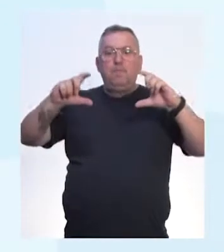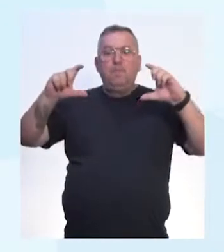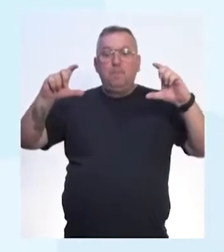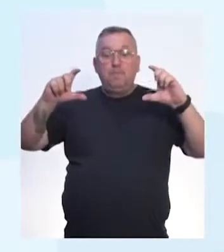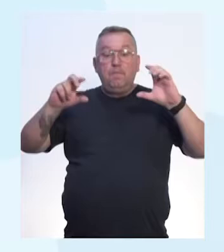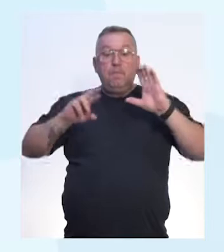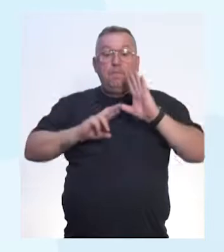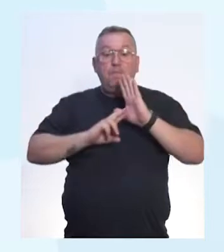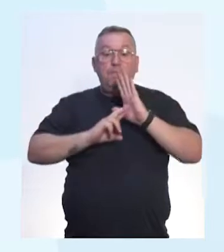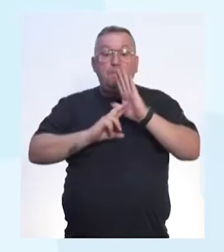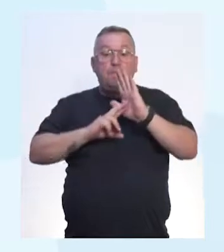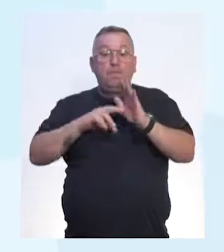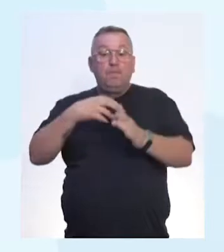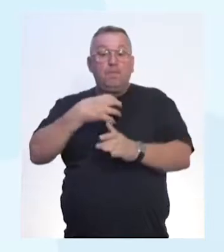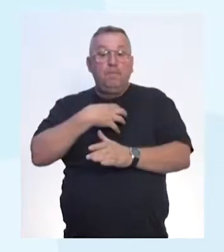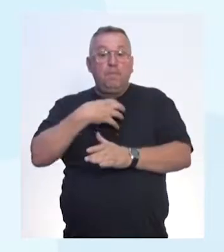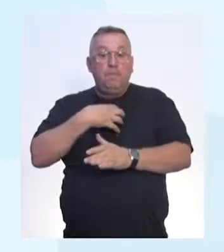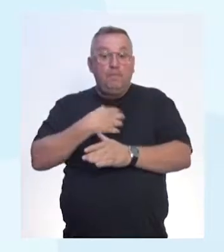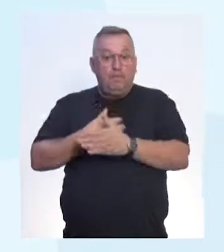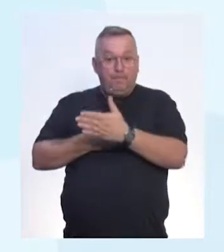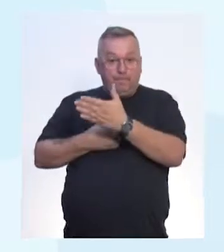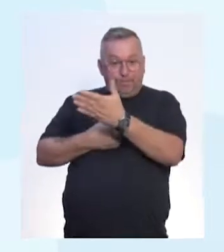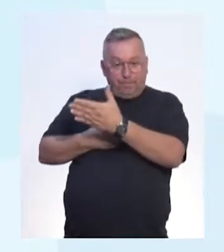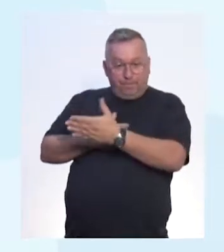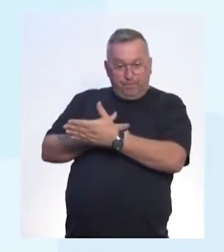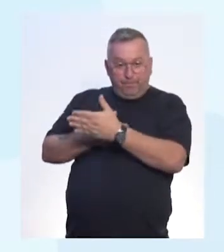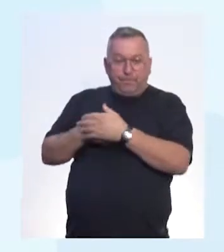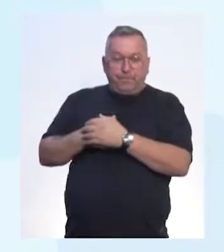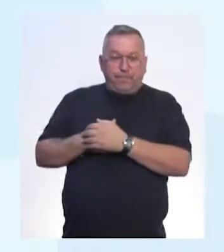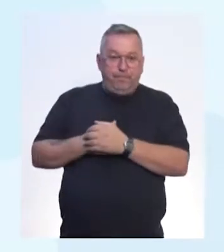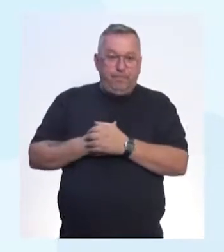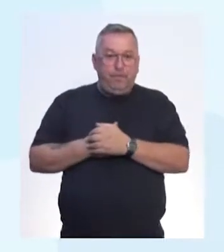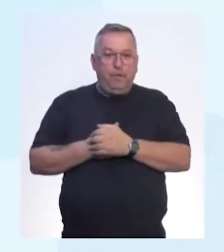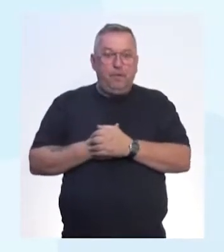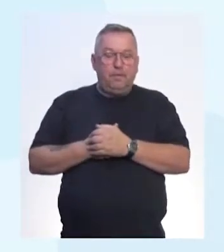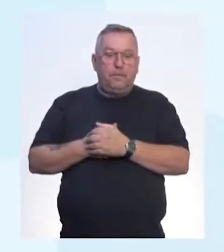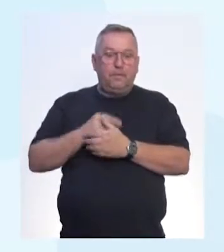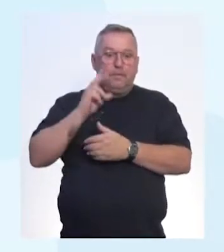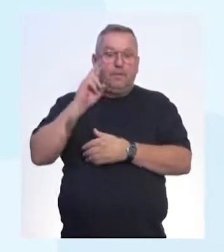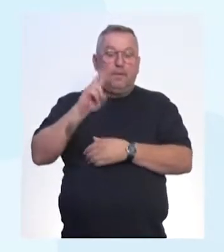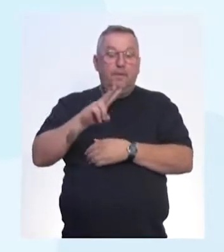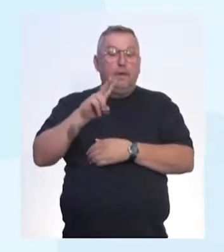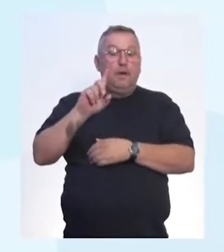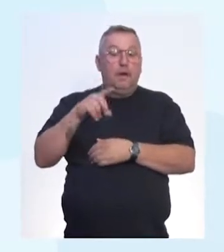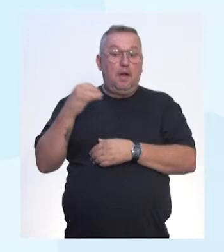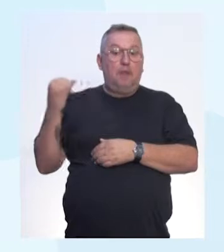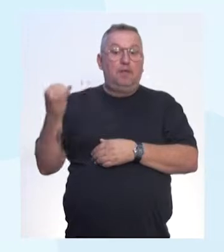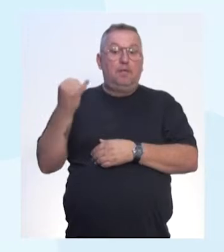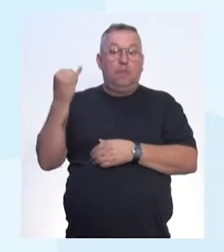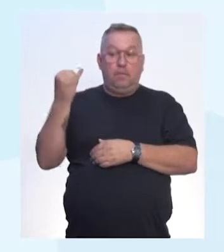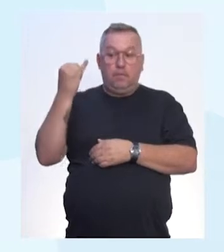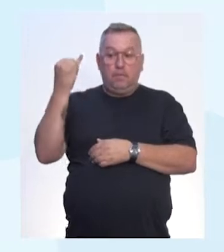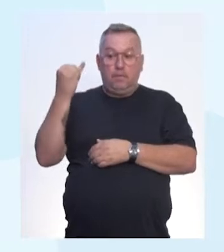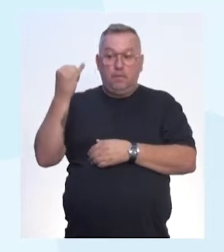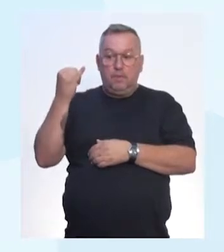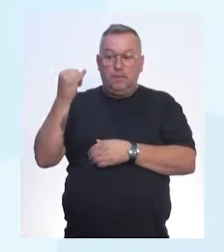que represente a situação a seguir. E aí vem a importância da